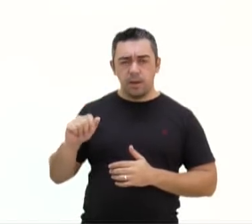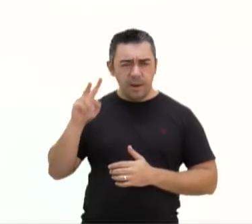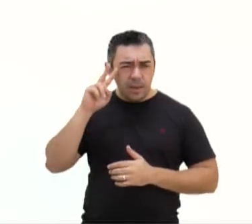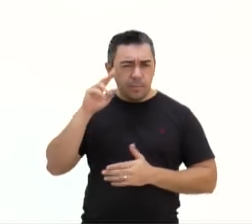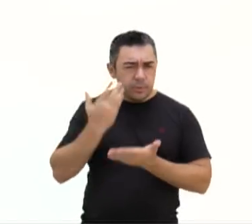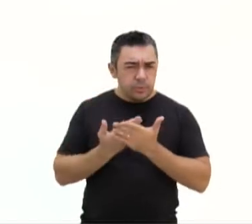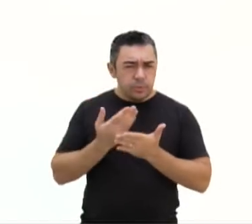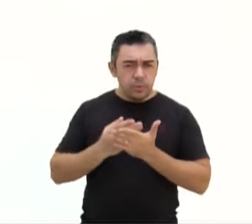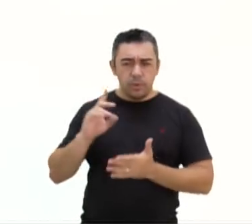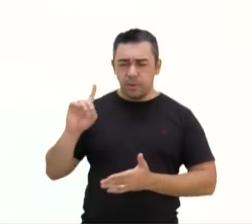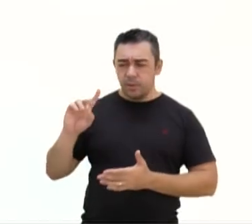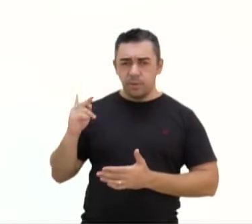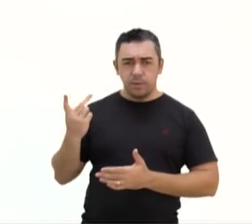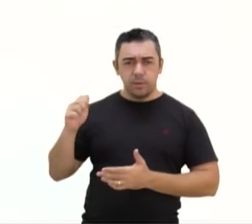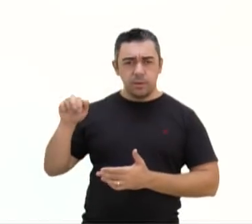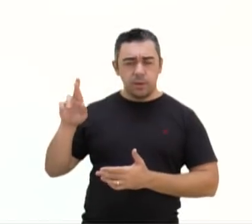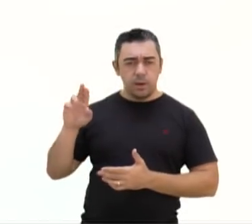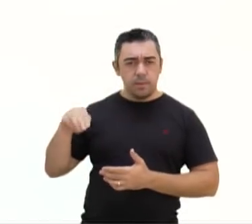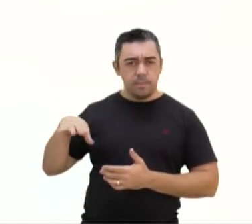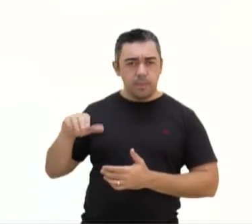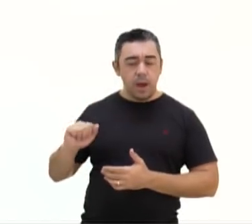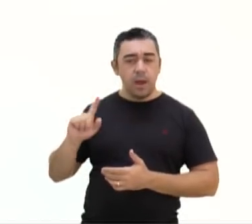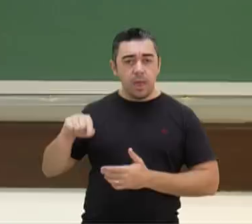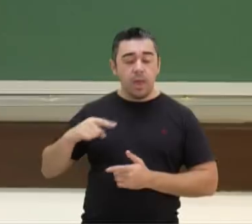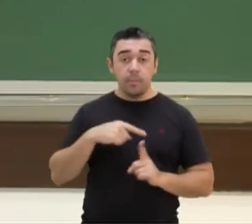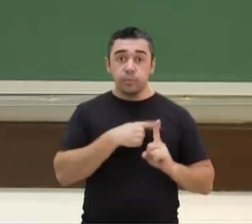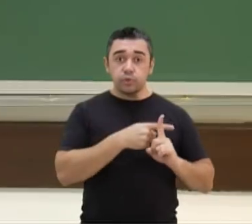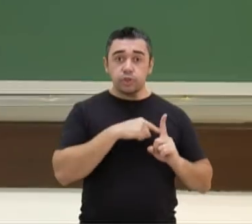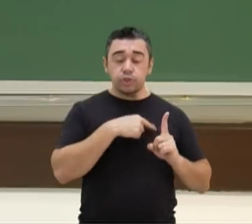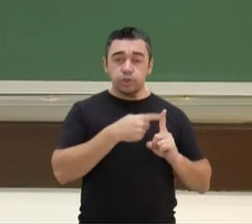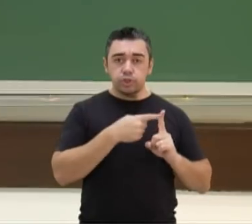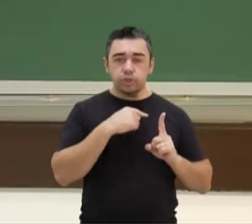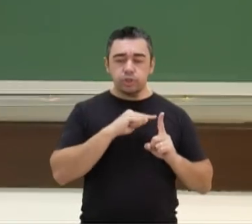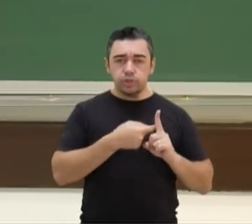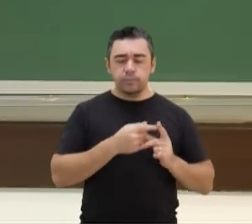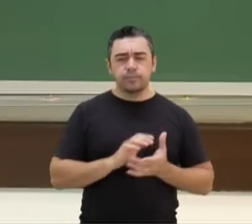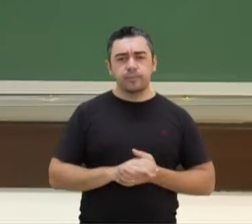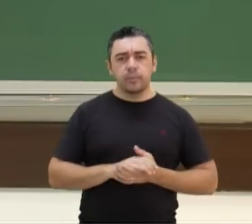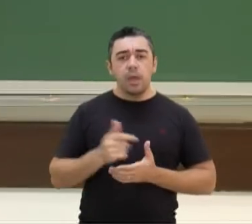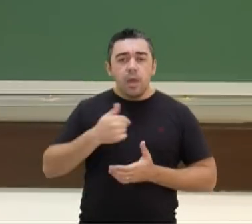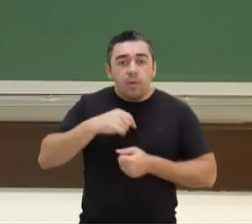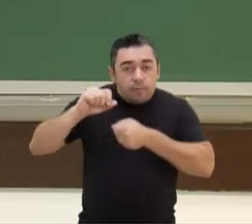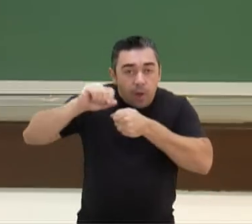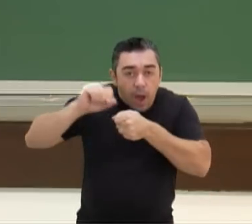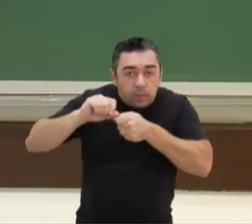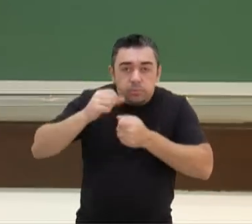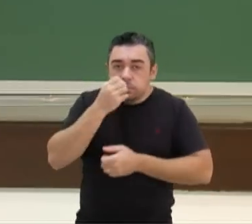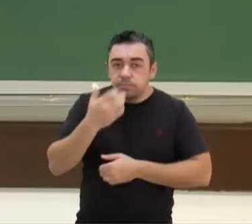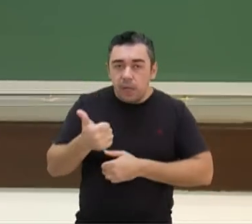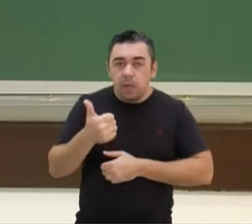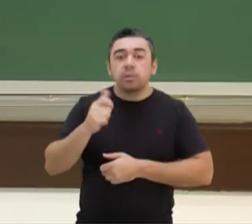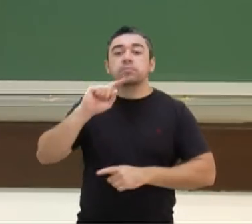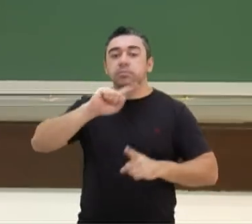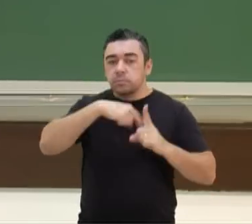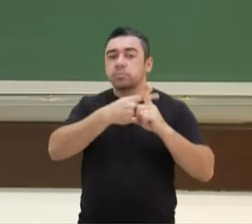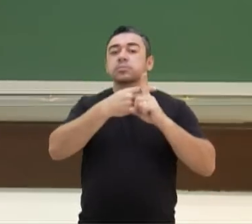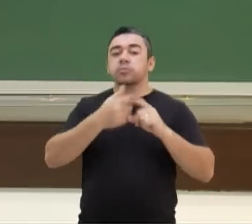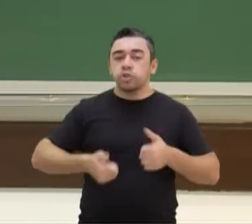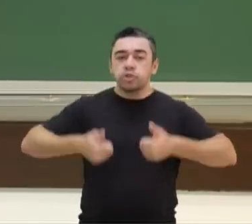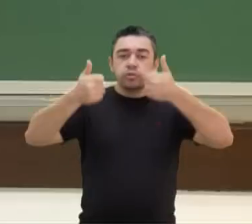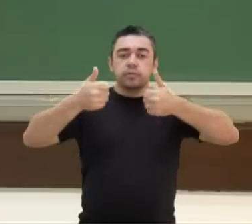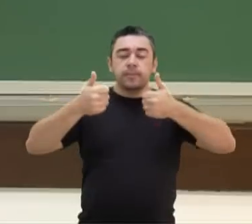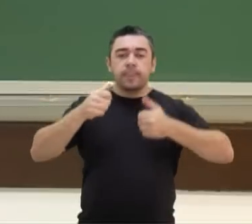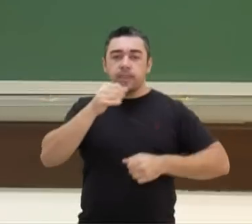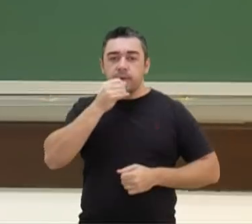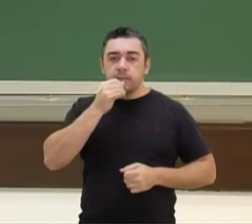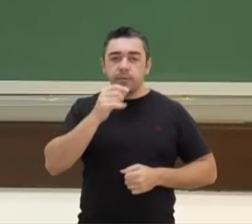Dharma? Dharma são todas as ações positivas. Toda ação gera uma reação. Tudo aquilo que você faz de bem gera Dharma, tudo aquilo que você faz de